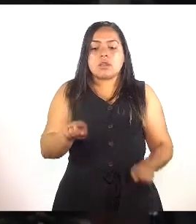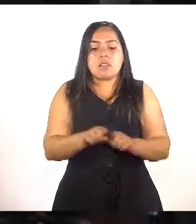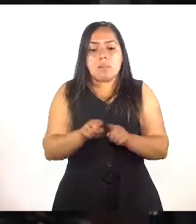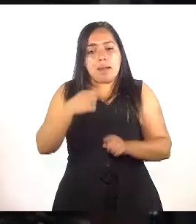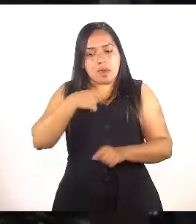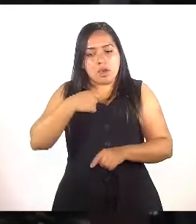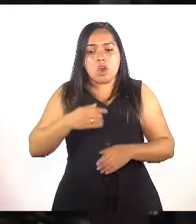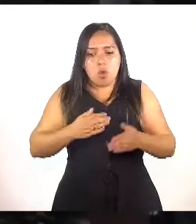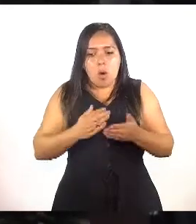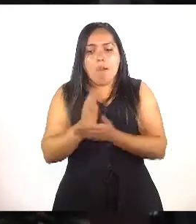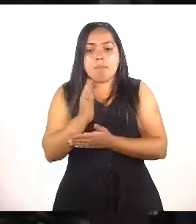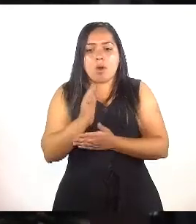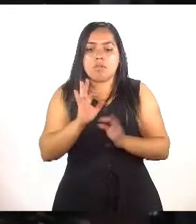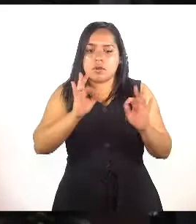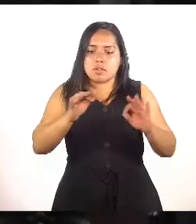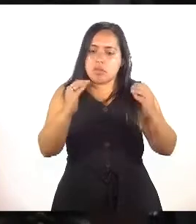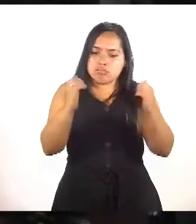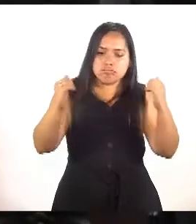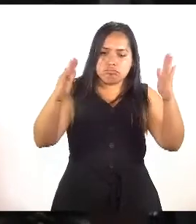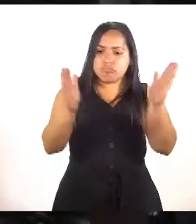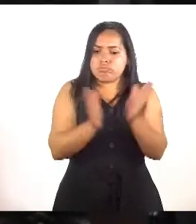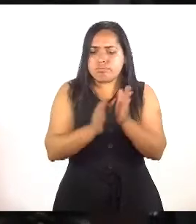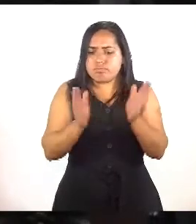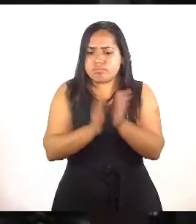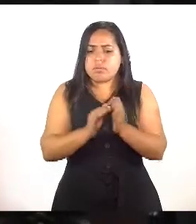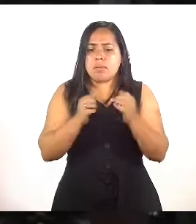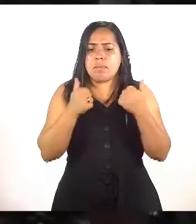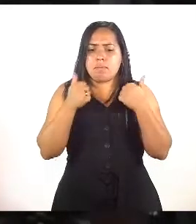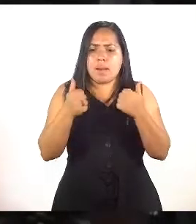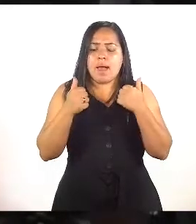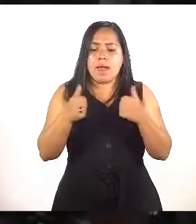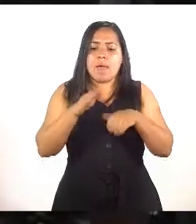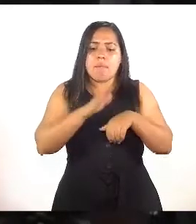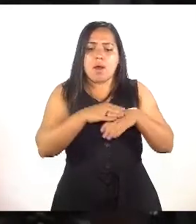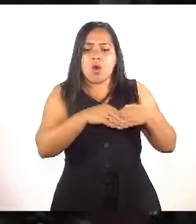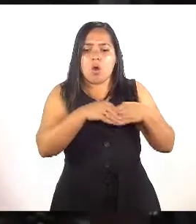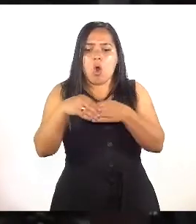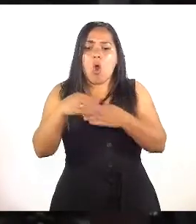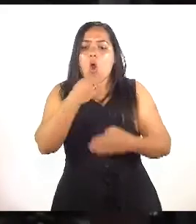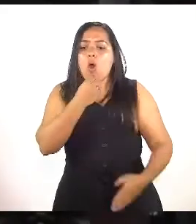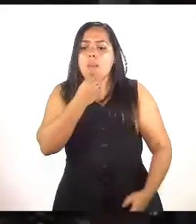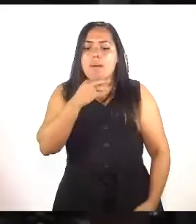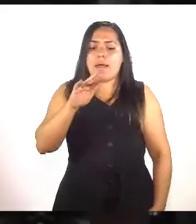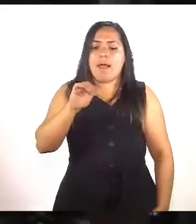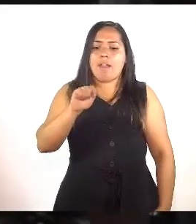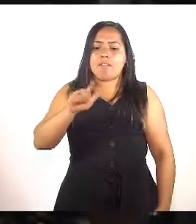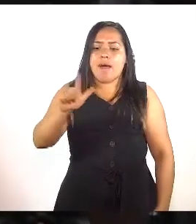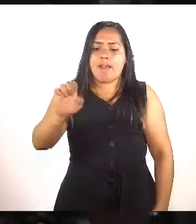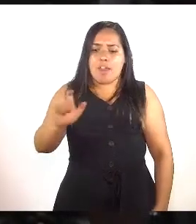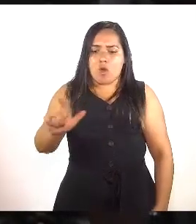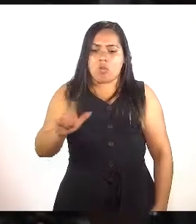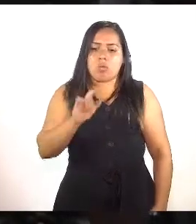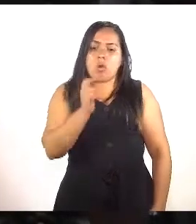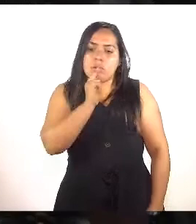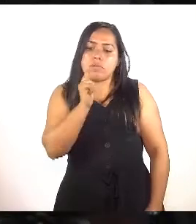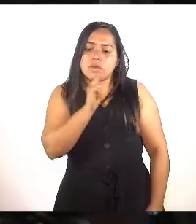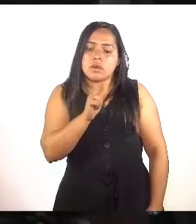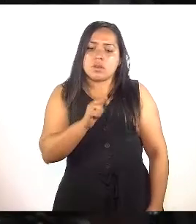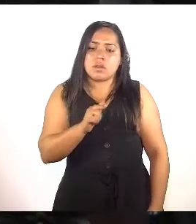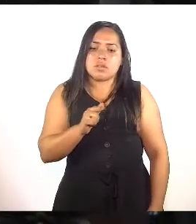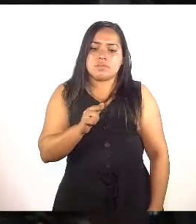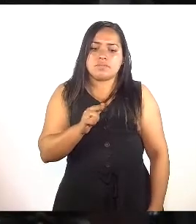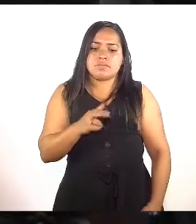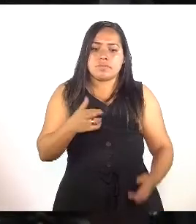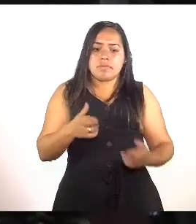aprovo com louvor a indicação do doutor Rafael e